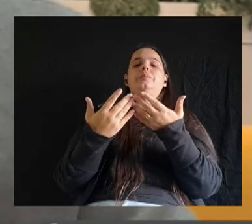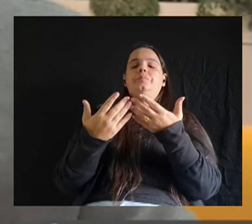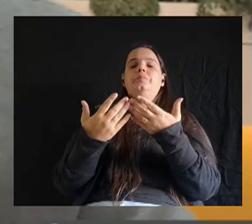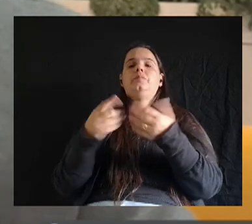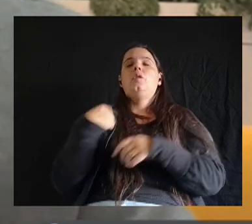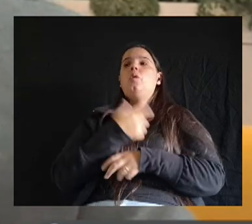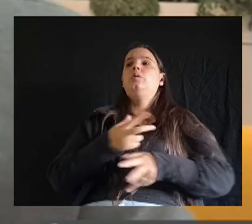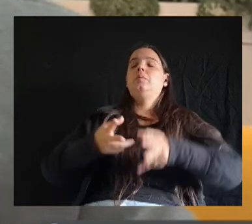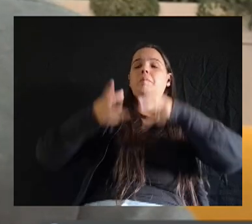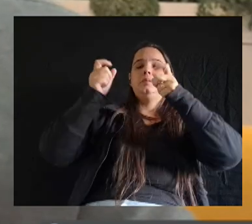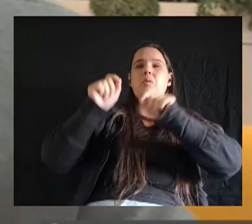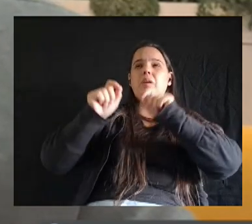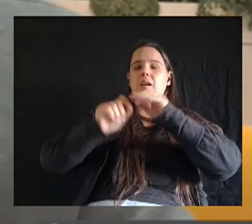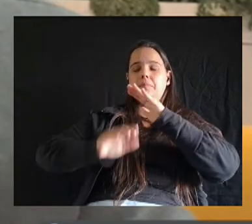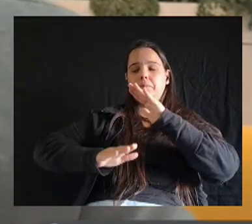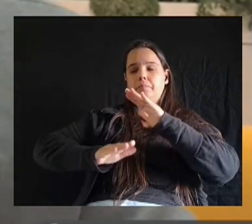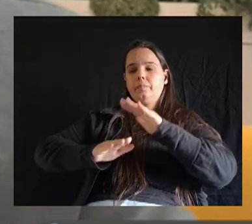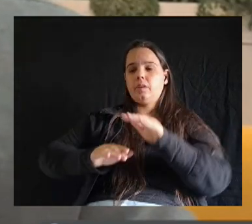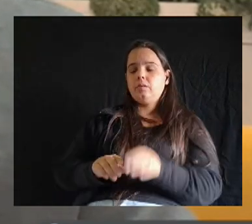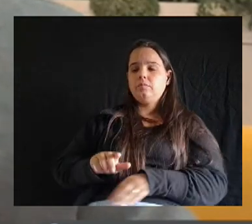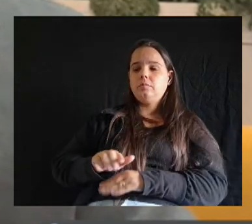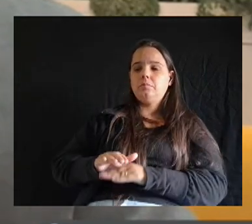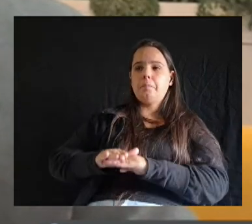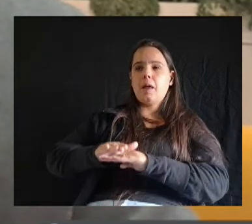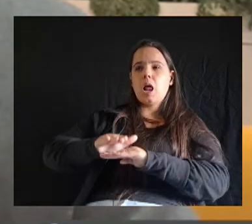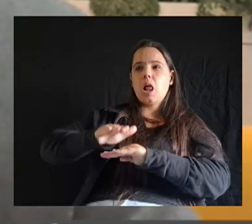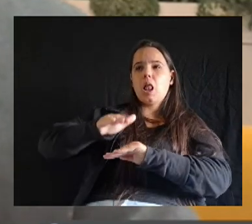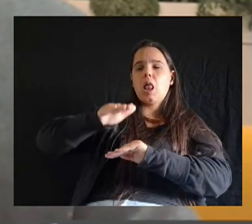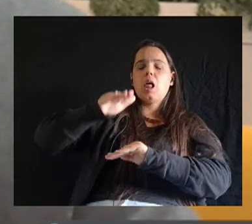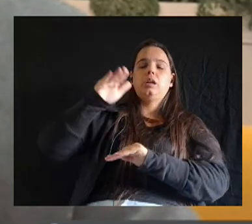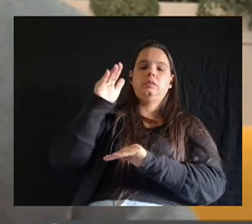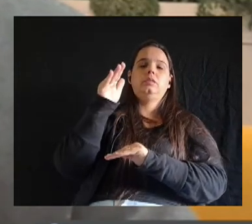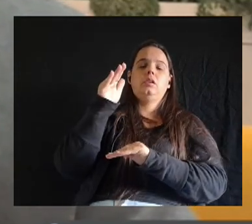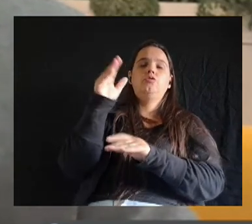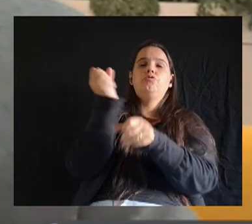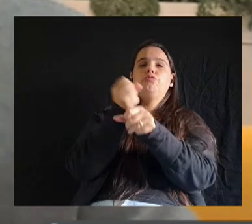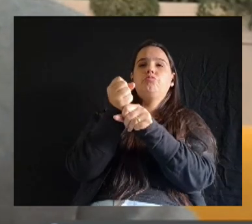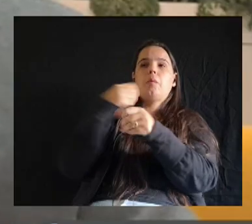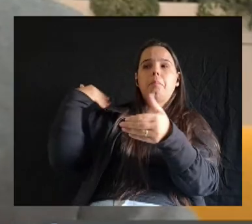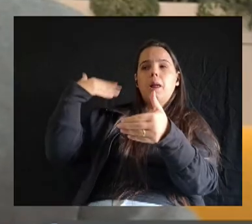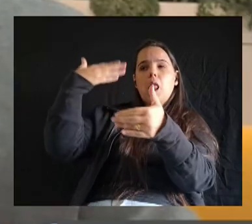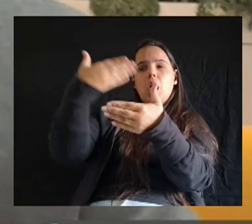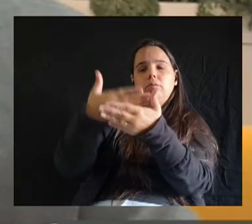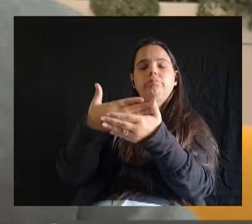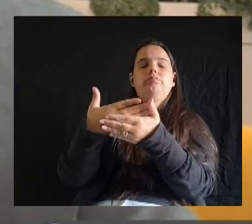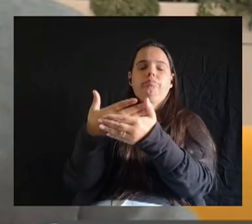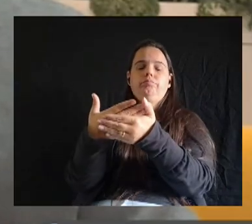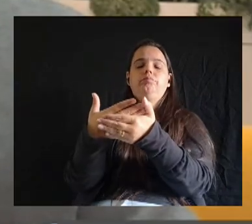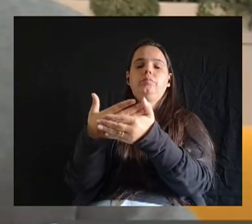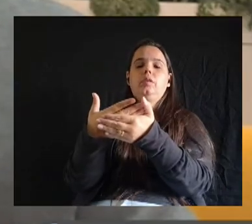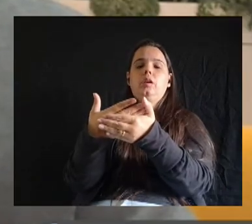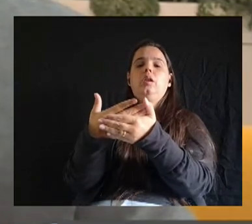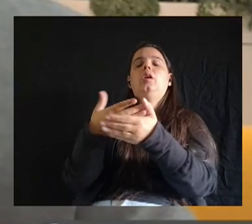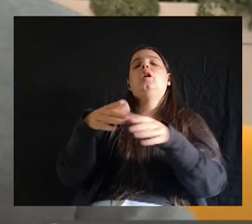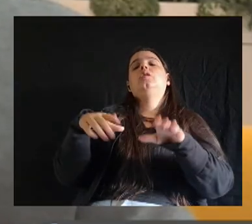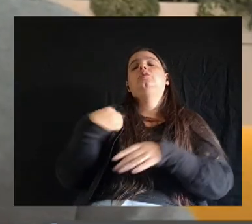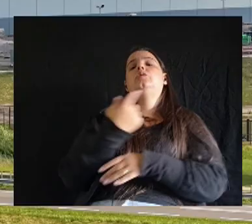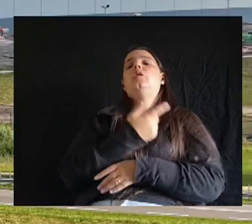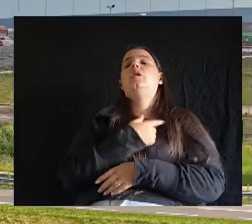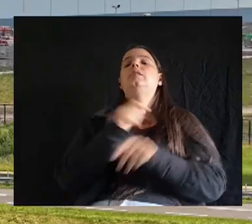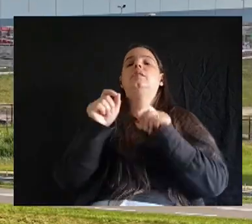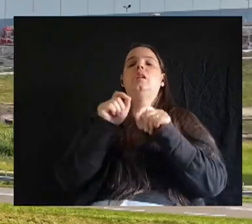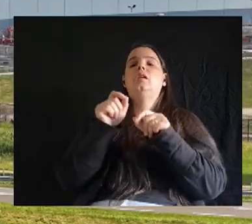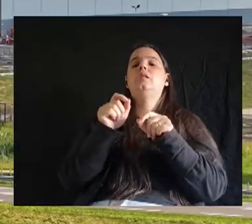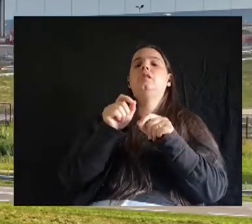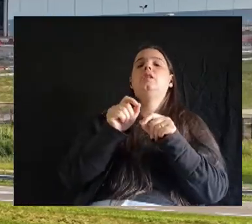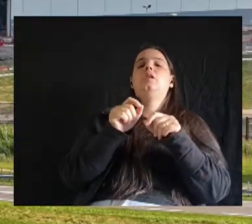crescimento muito significativo dessa indústria nos últimos anos, né? A gente tem uma projeção que o mercado brasileiro de data center deve